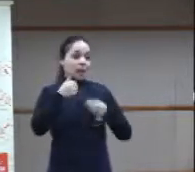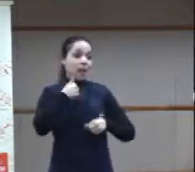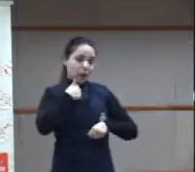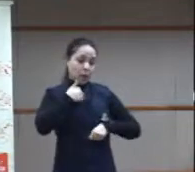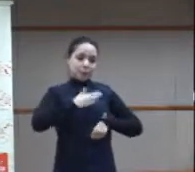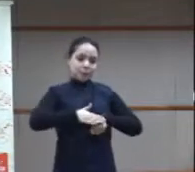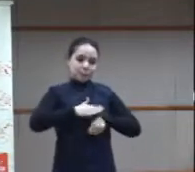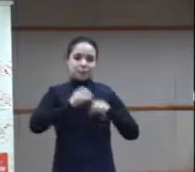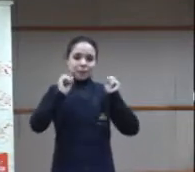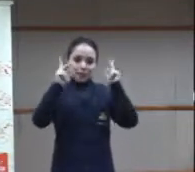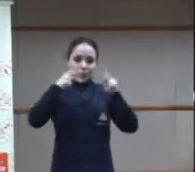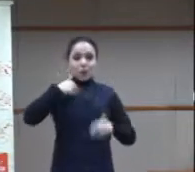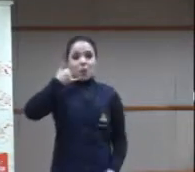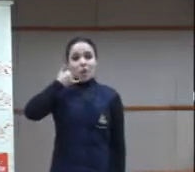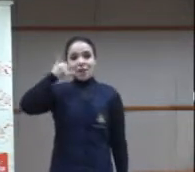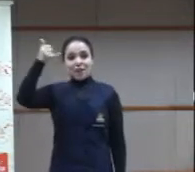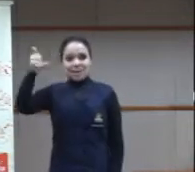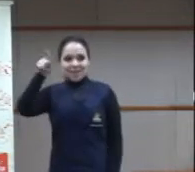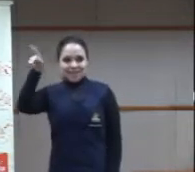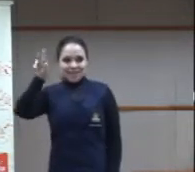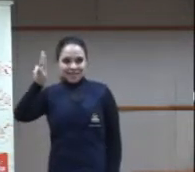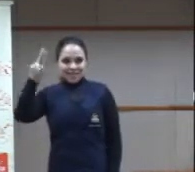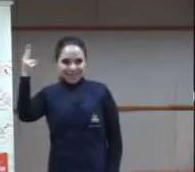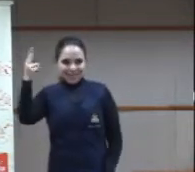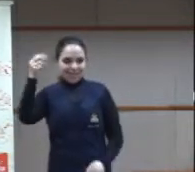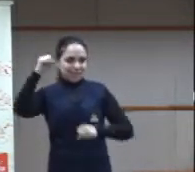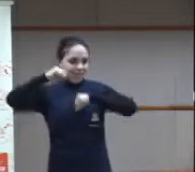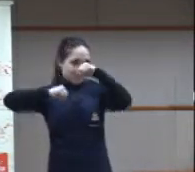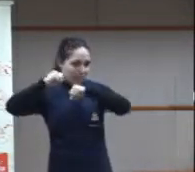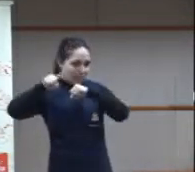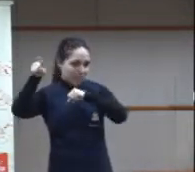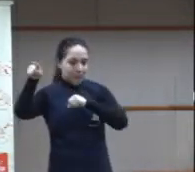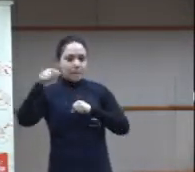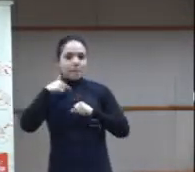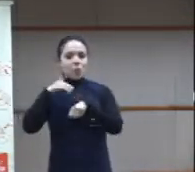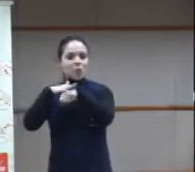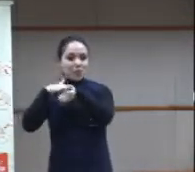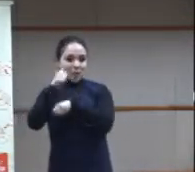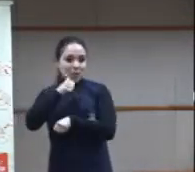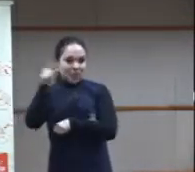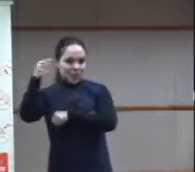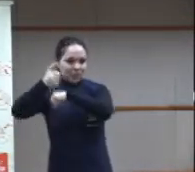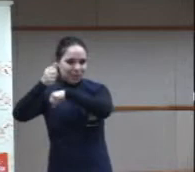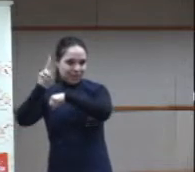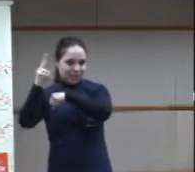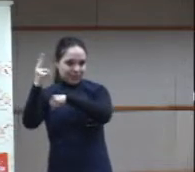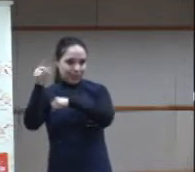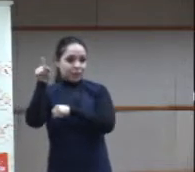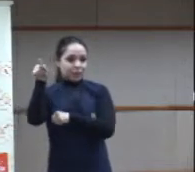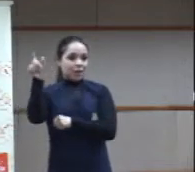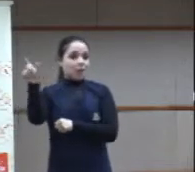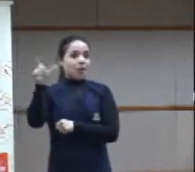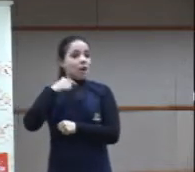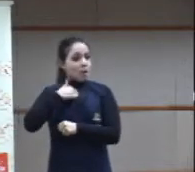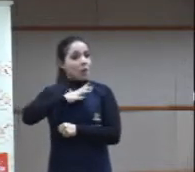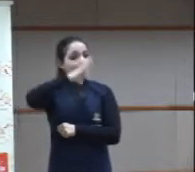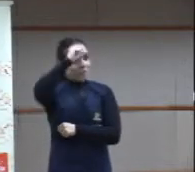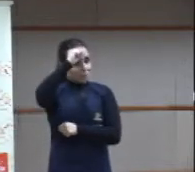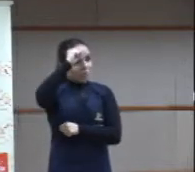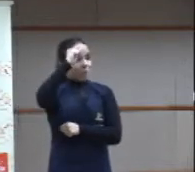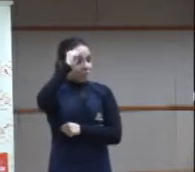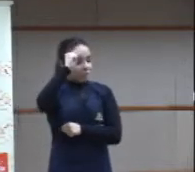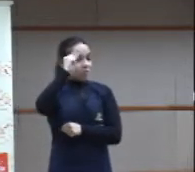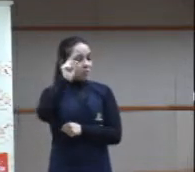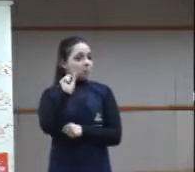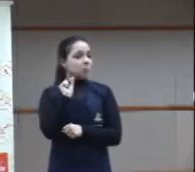isso. Telefonei e falei com essa senhora. E ela me deu uma grande lição que ficou para o resto